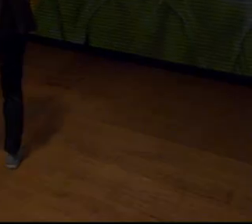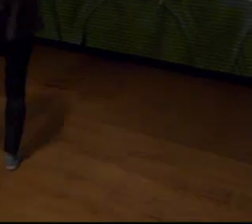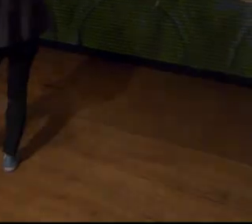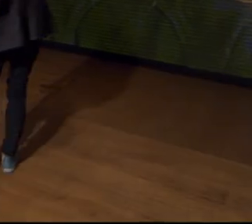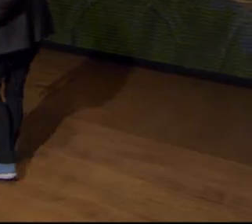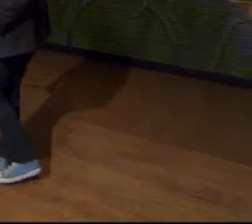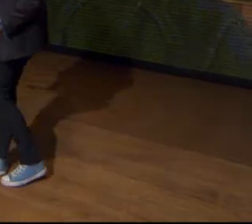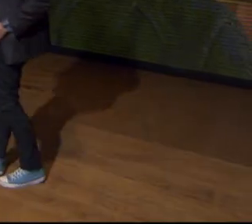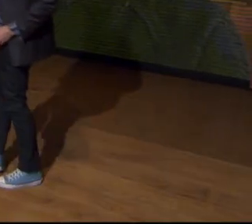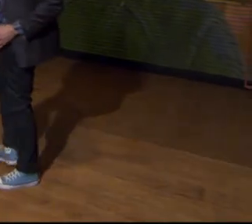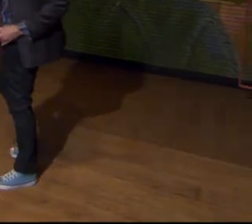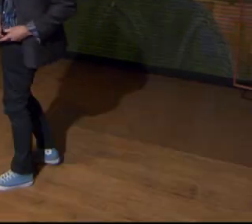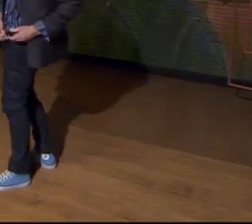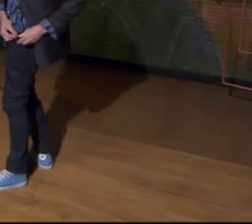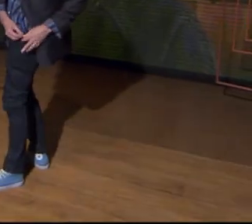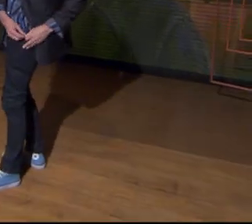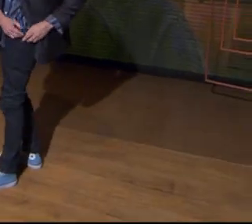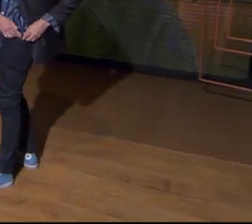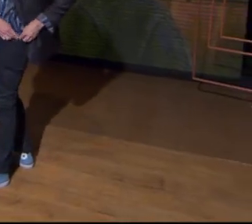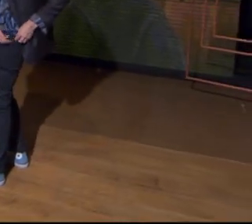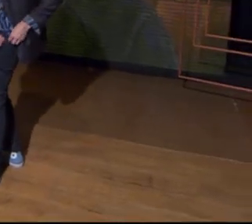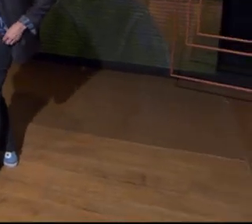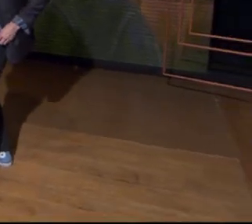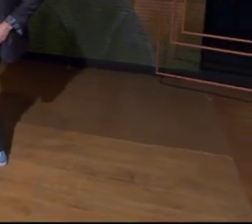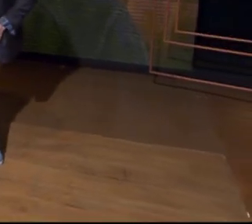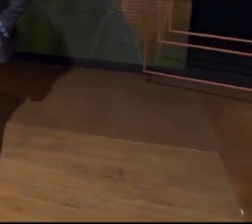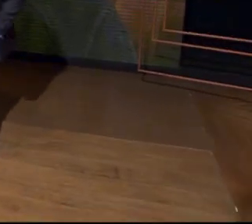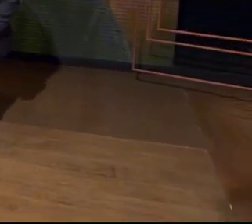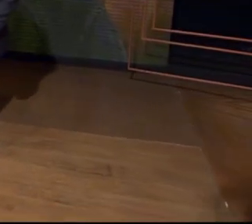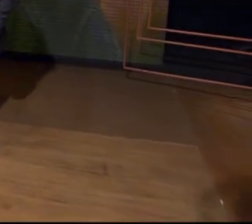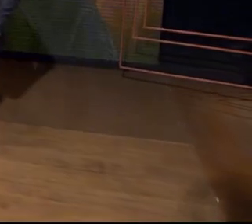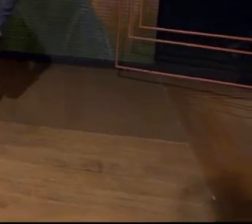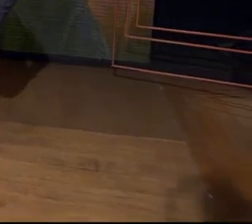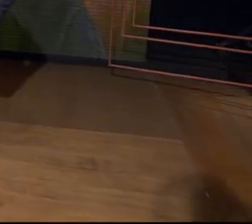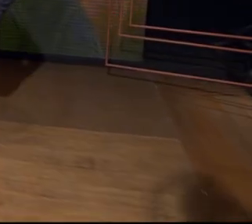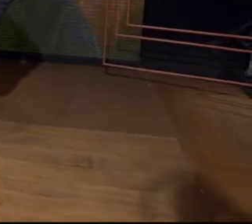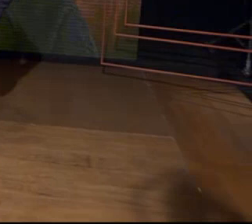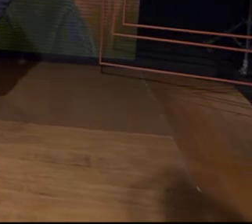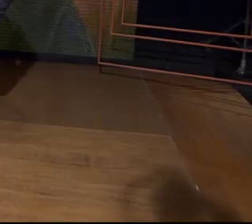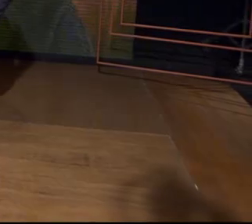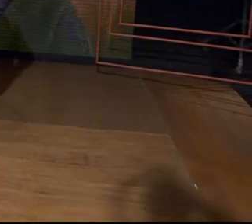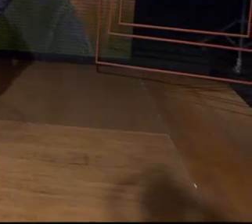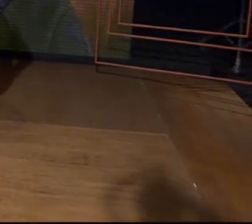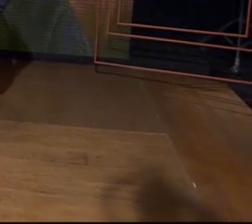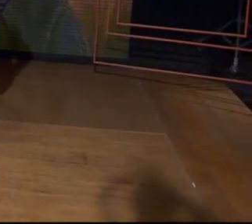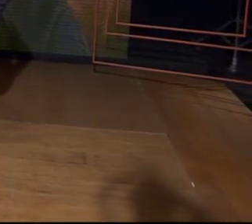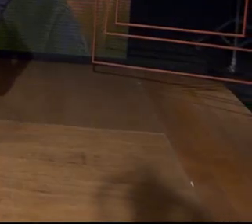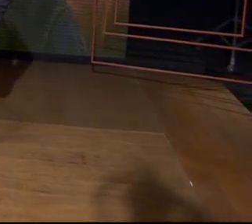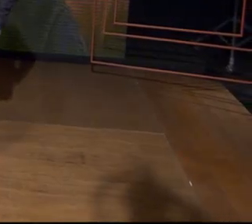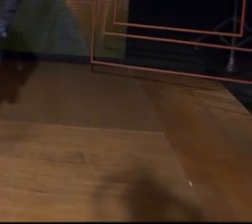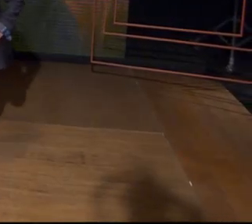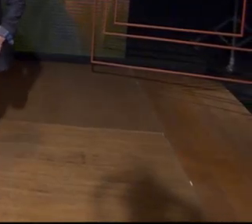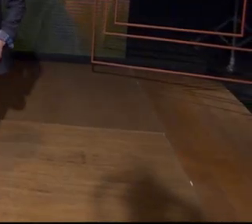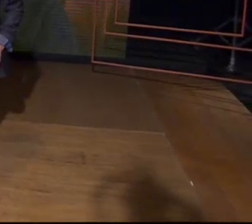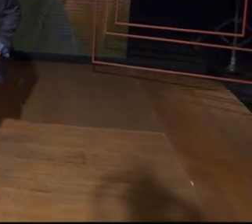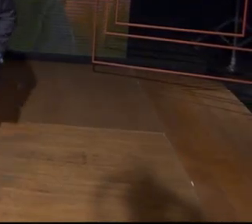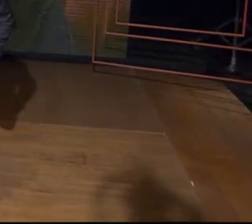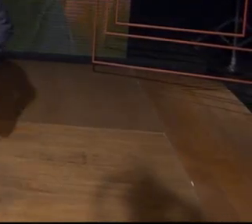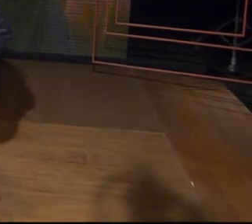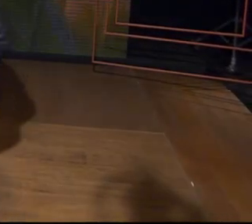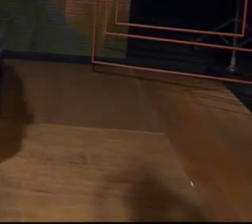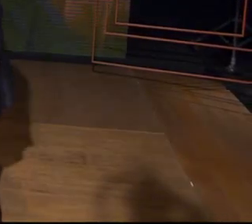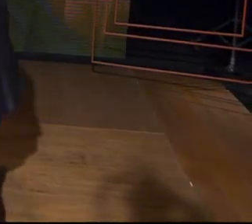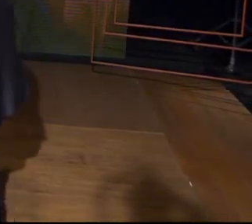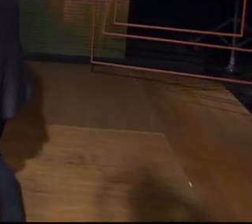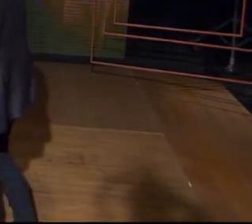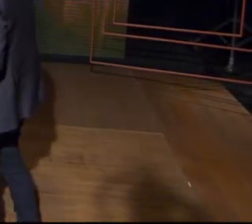Tirar aquela foto. Peraí. Deixa eu esconder esse fiozinho. Dá pra ficar mais pertinho. Aqui. Ah, não, mas a gente tá fora da luz. Eu queria essa foto. A gente